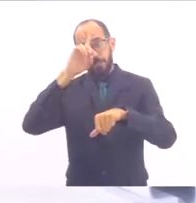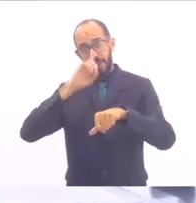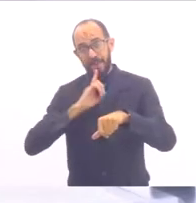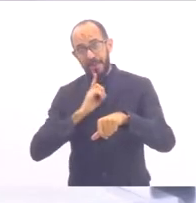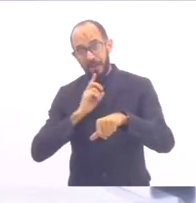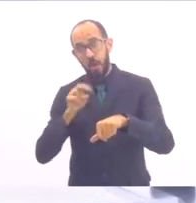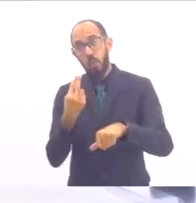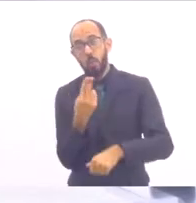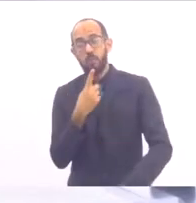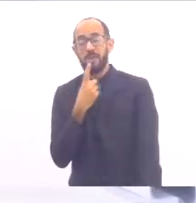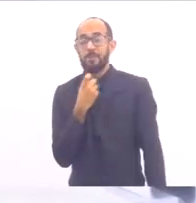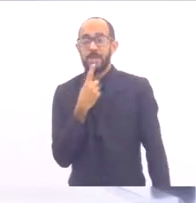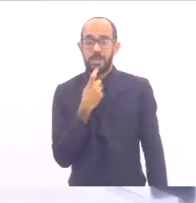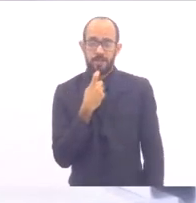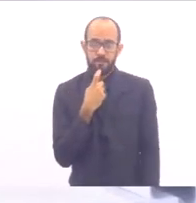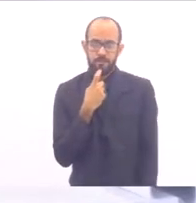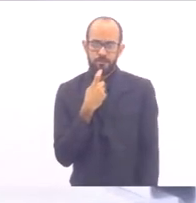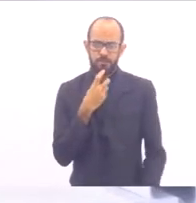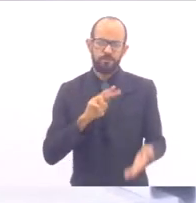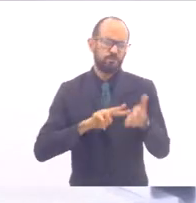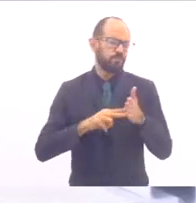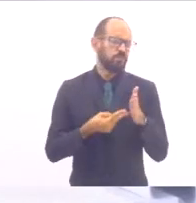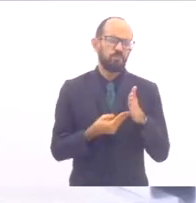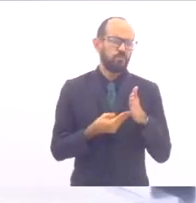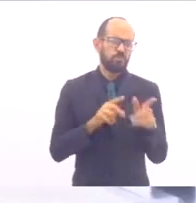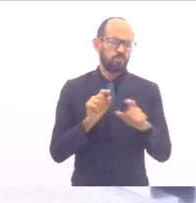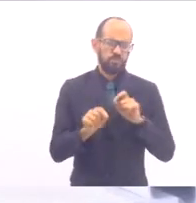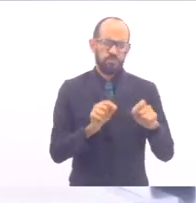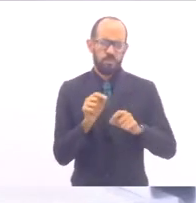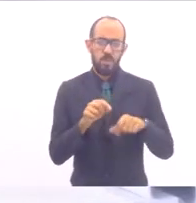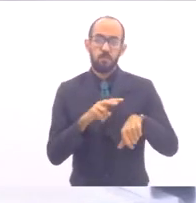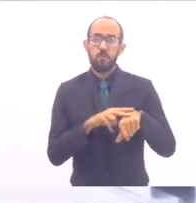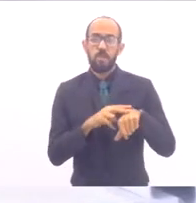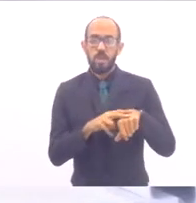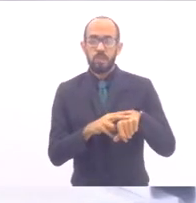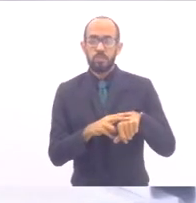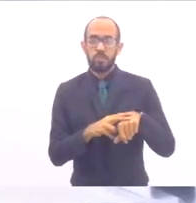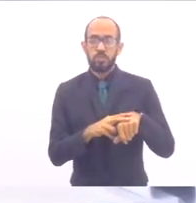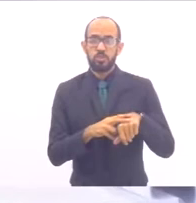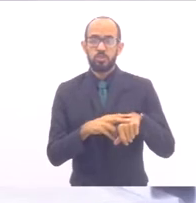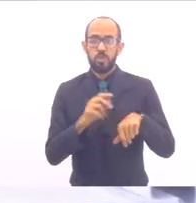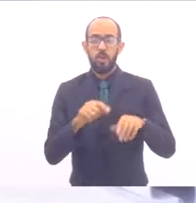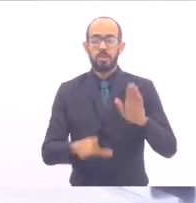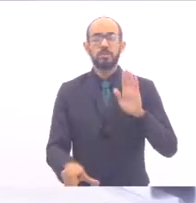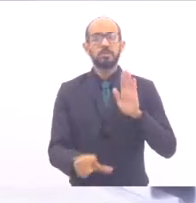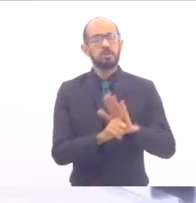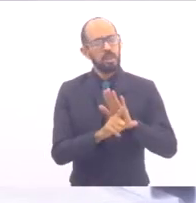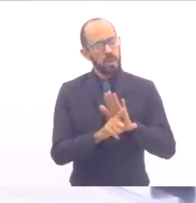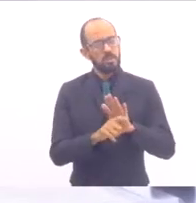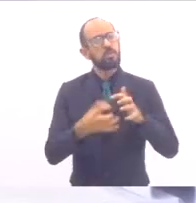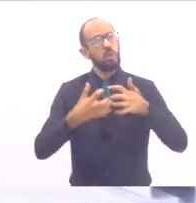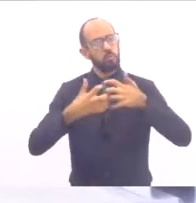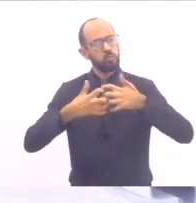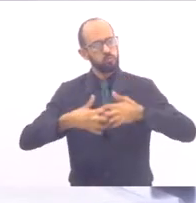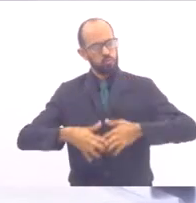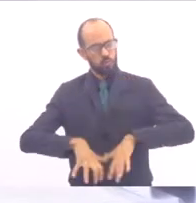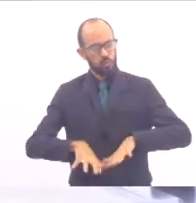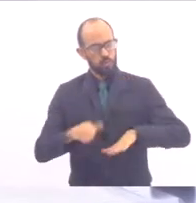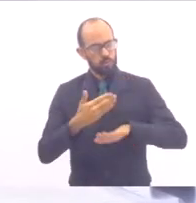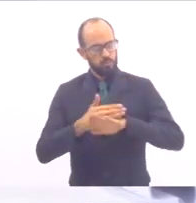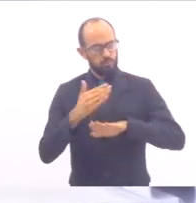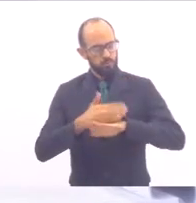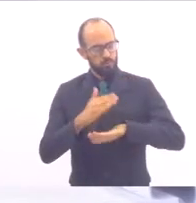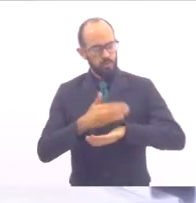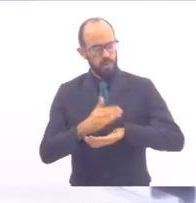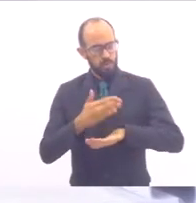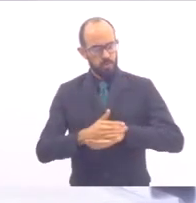letra vermelha. A letra verde são aquelas leis que estão sendo cumpridas, pelo menos no fundamental, que no Brasil é um